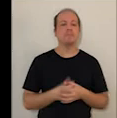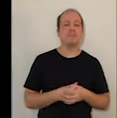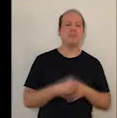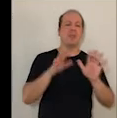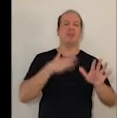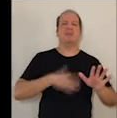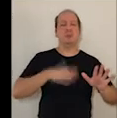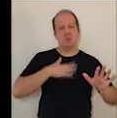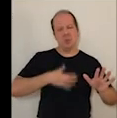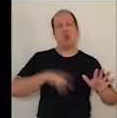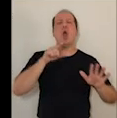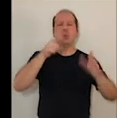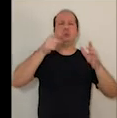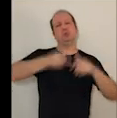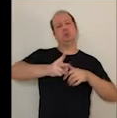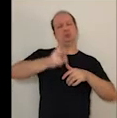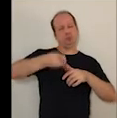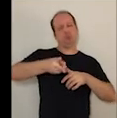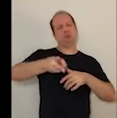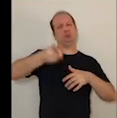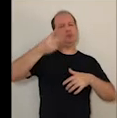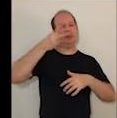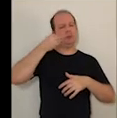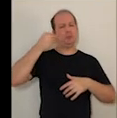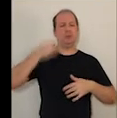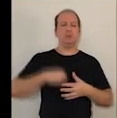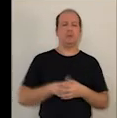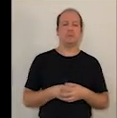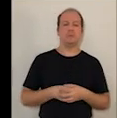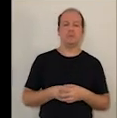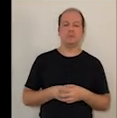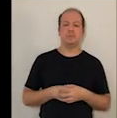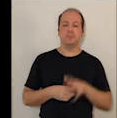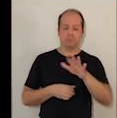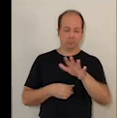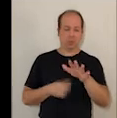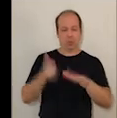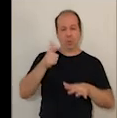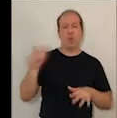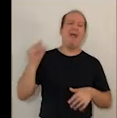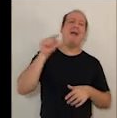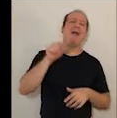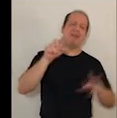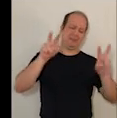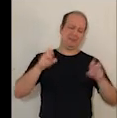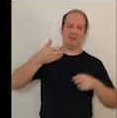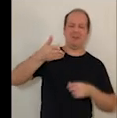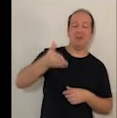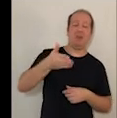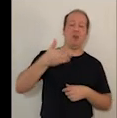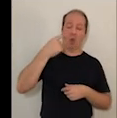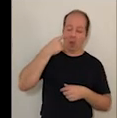ordem. Voltore, continue. Excelência, é esse o aspecto dos